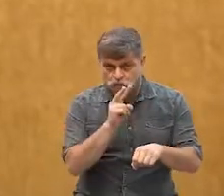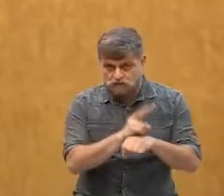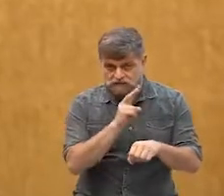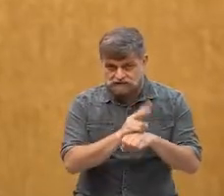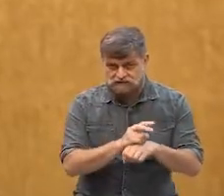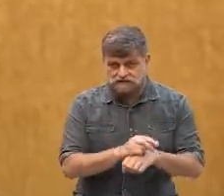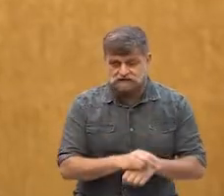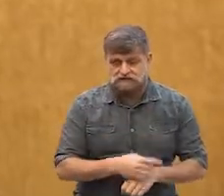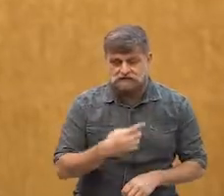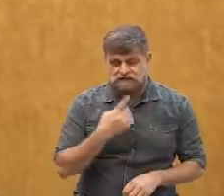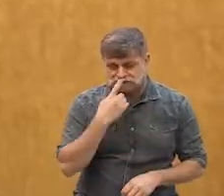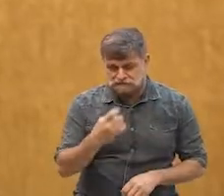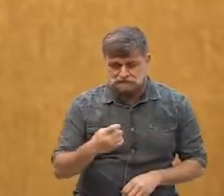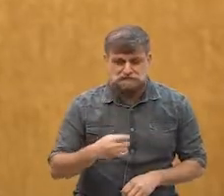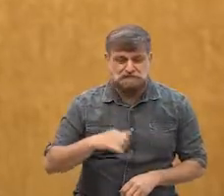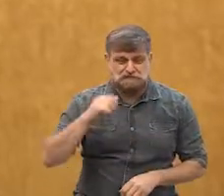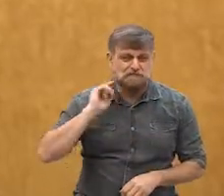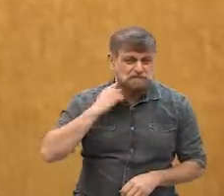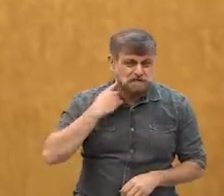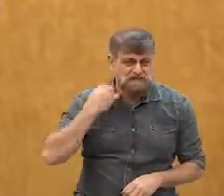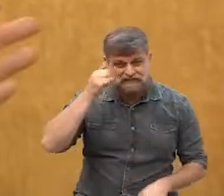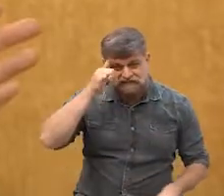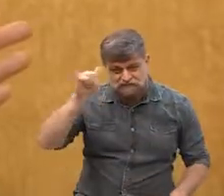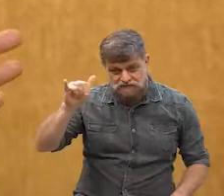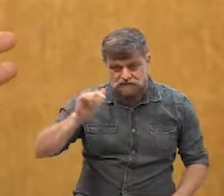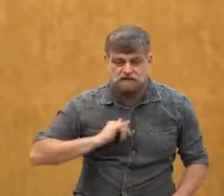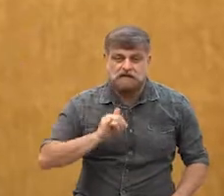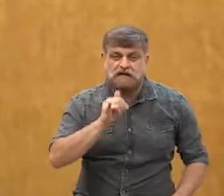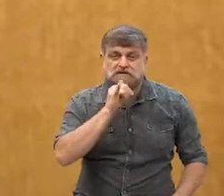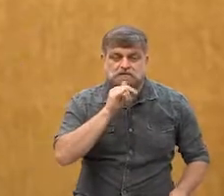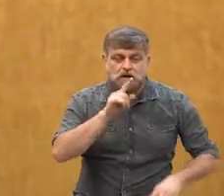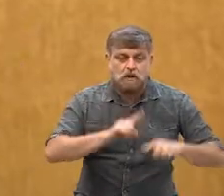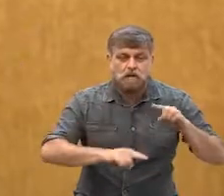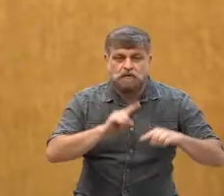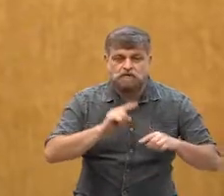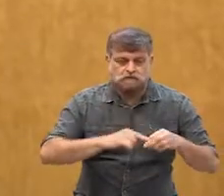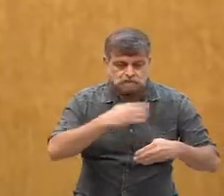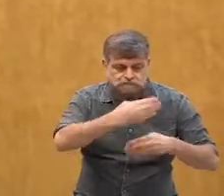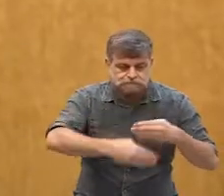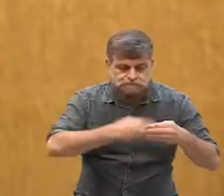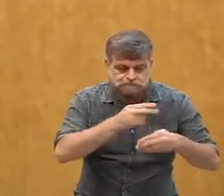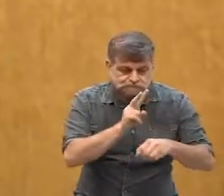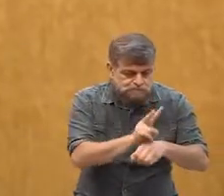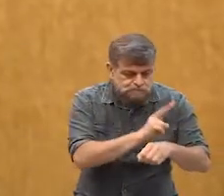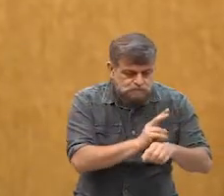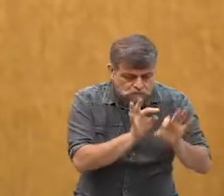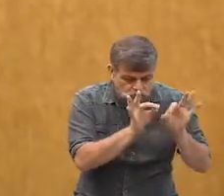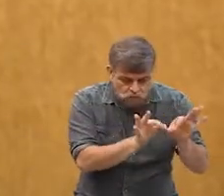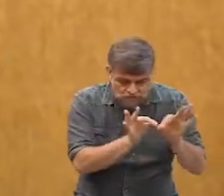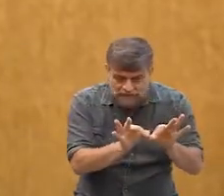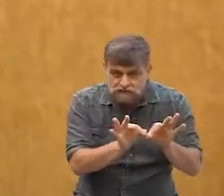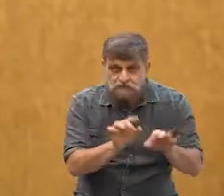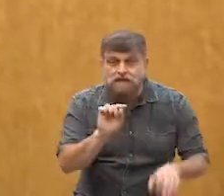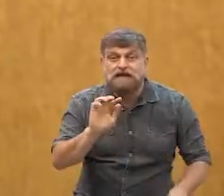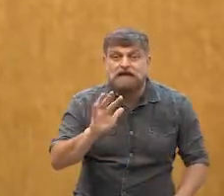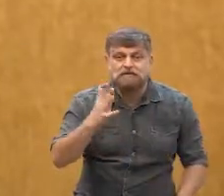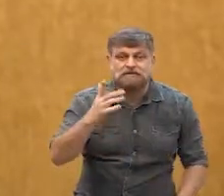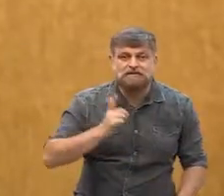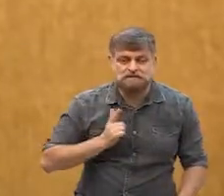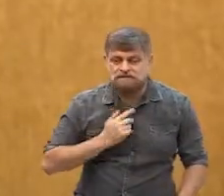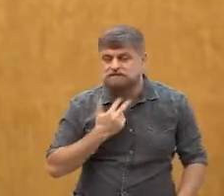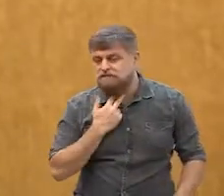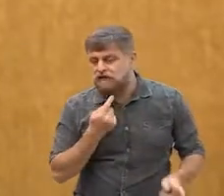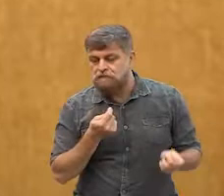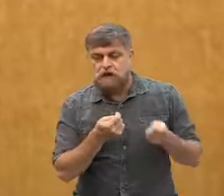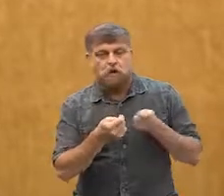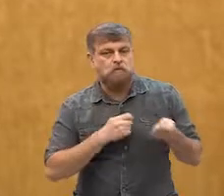a contaminação, do que se eu tenho um produto que não está acondicionado numa embalagem, eu não tenho controle